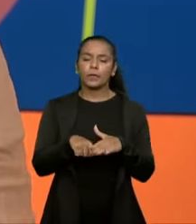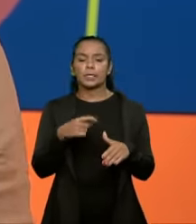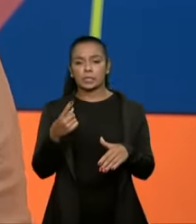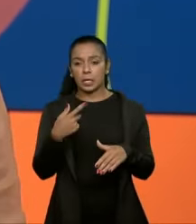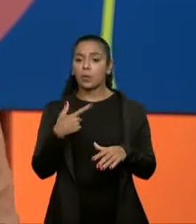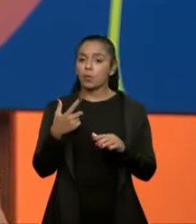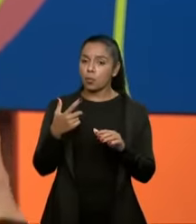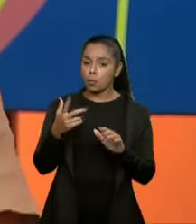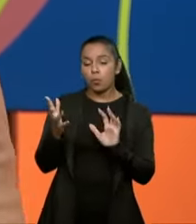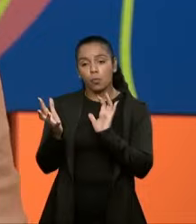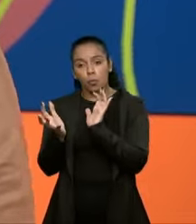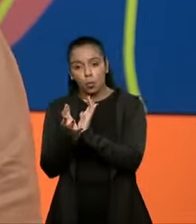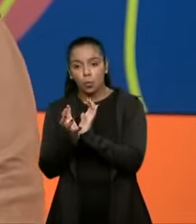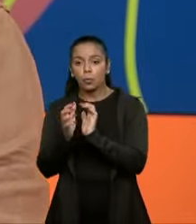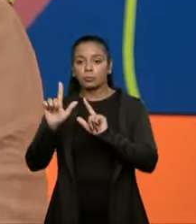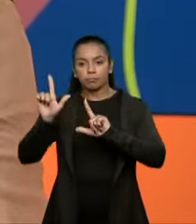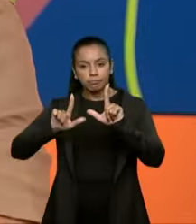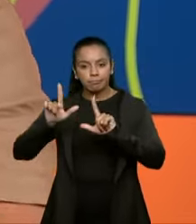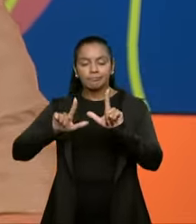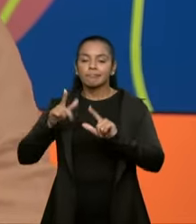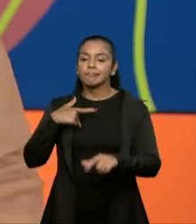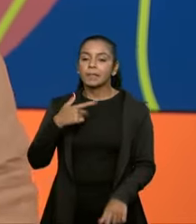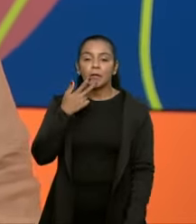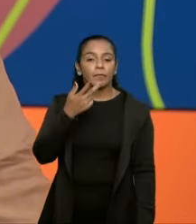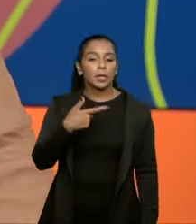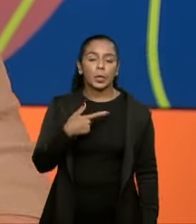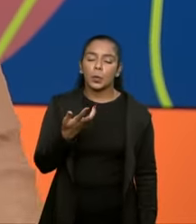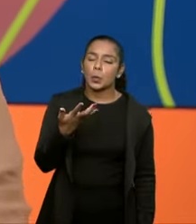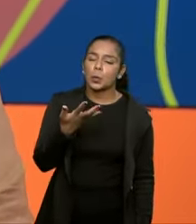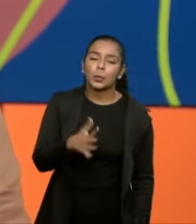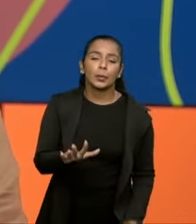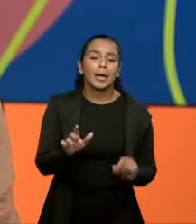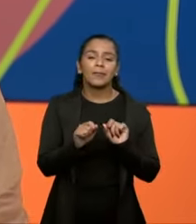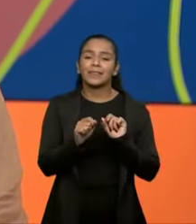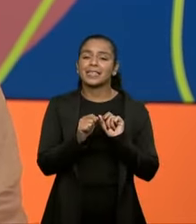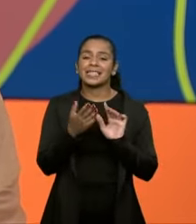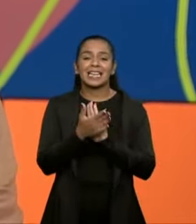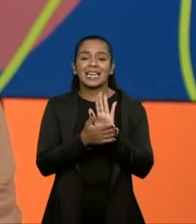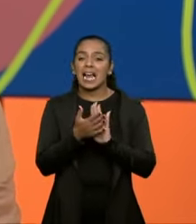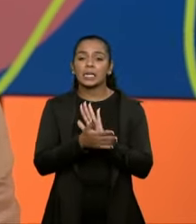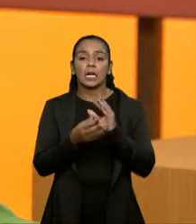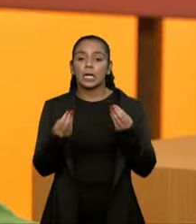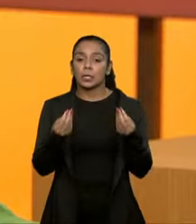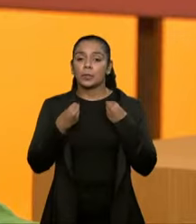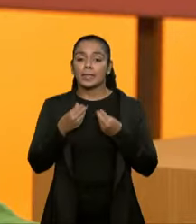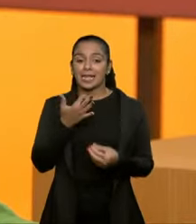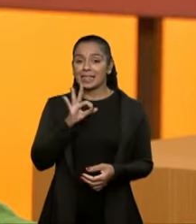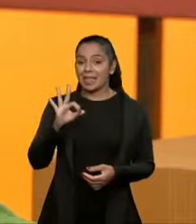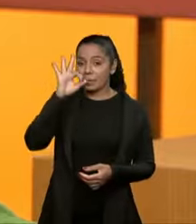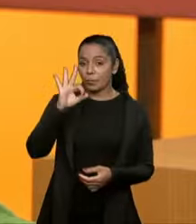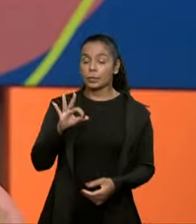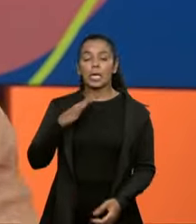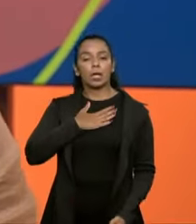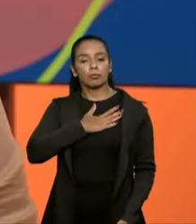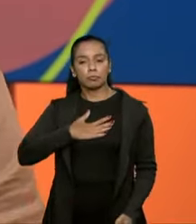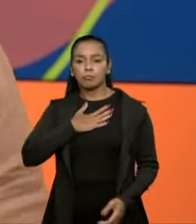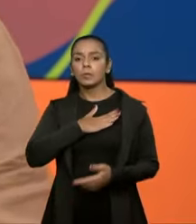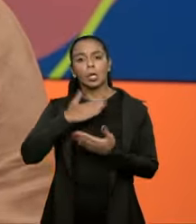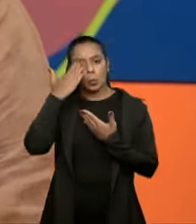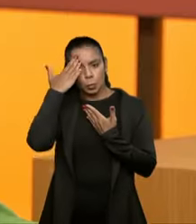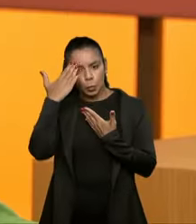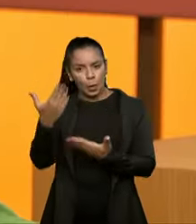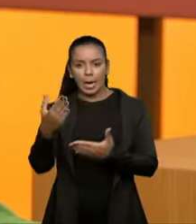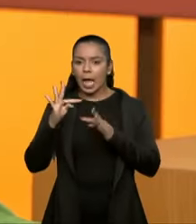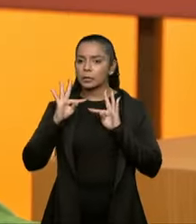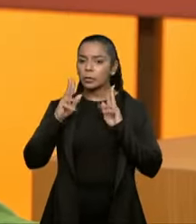emissora que pensei em fazer lá. Eu falei, cara, eu não quero mais fazer nada que não me dê 100% prazer tá e tesão. Certo, meu tenho amor. Muita gratidão a tudo que eu fiz. Arrasou.